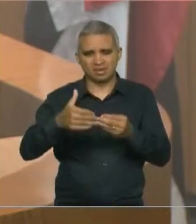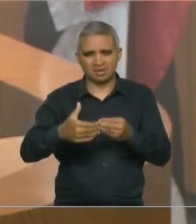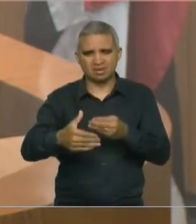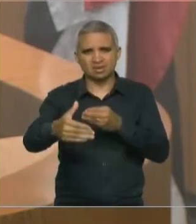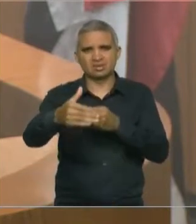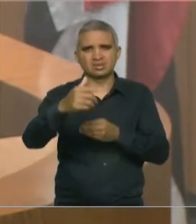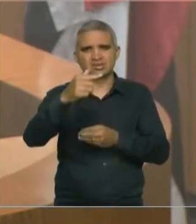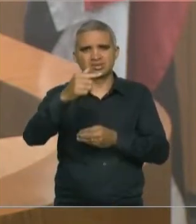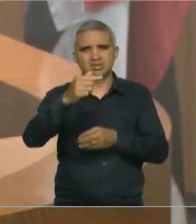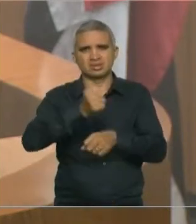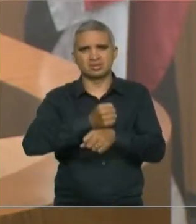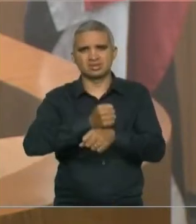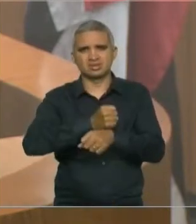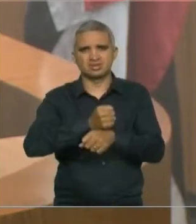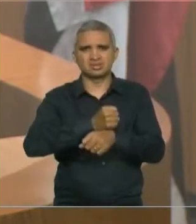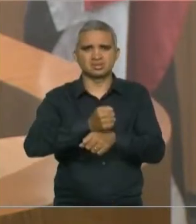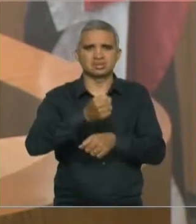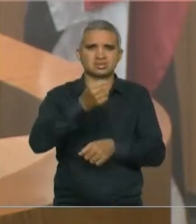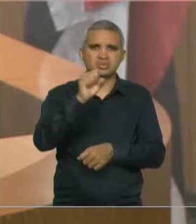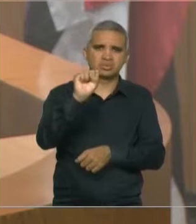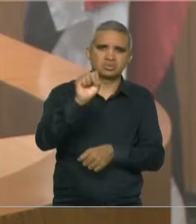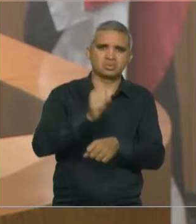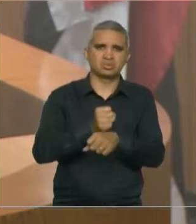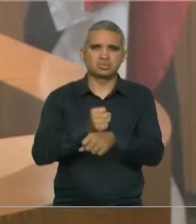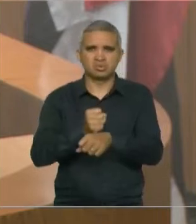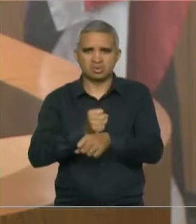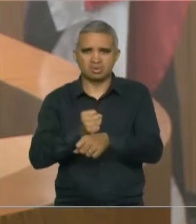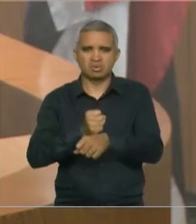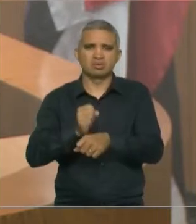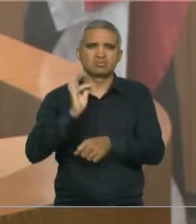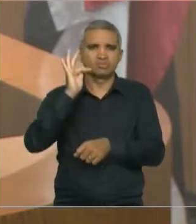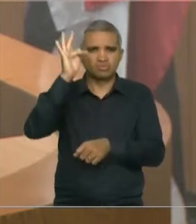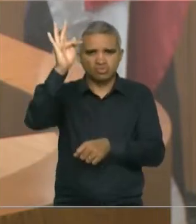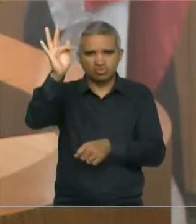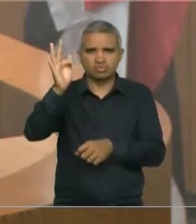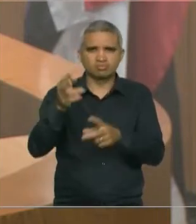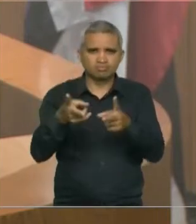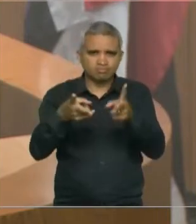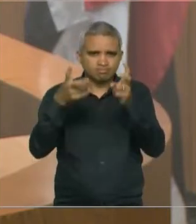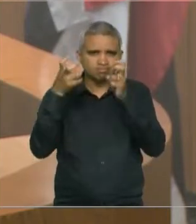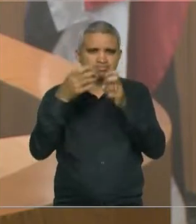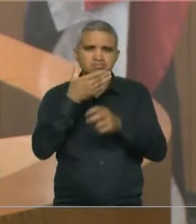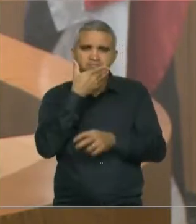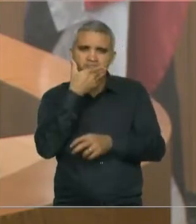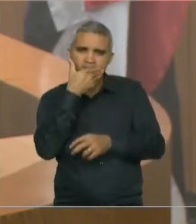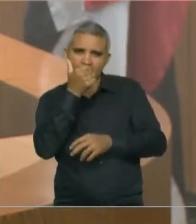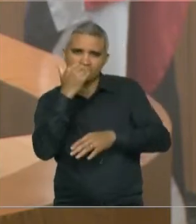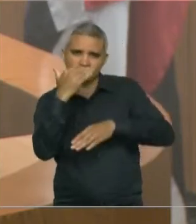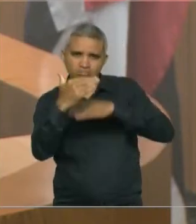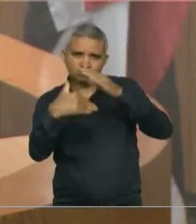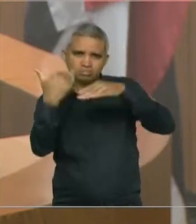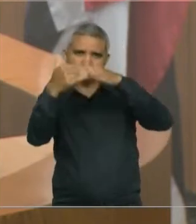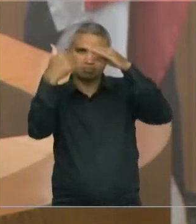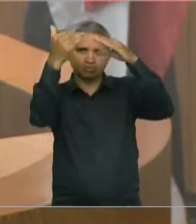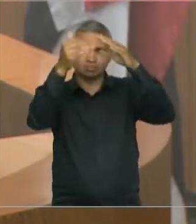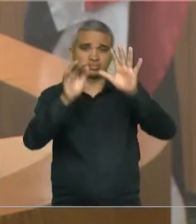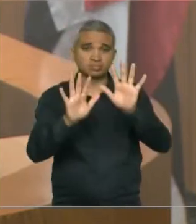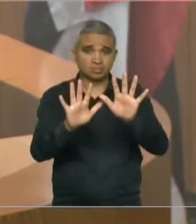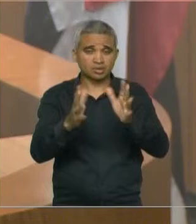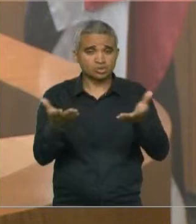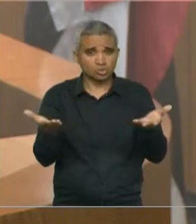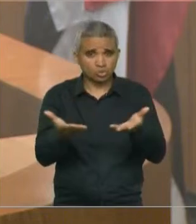passe de mágica. A gente vai, de fato, ter a necessidade de atuar no